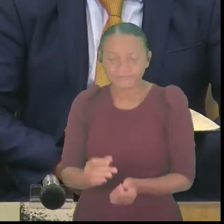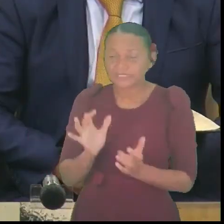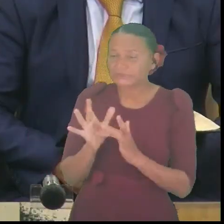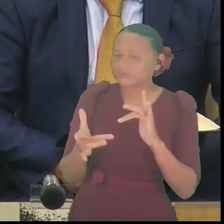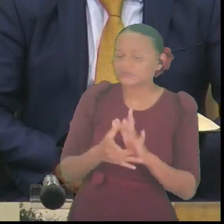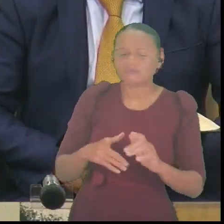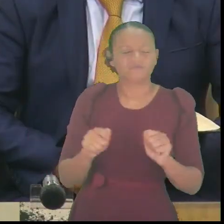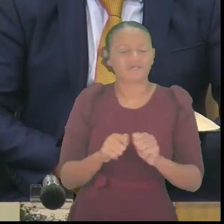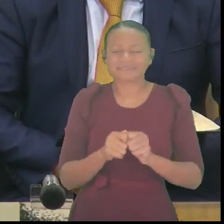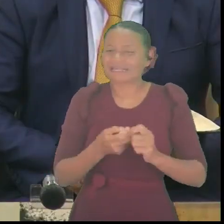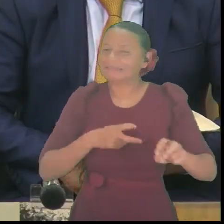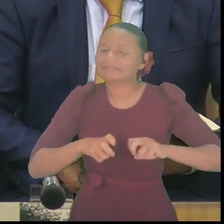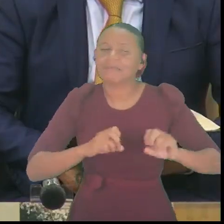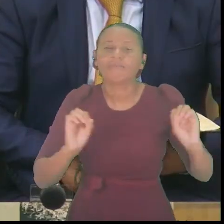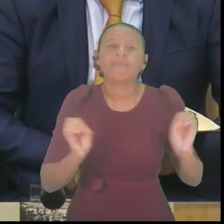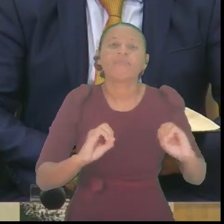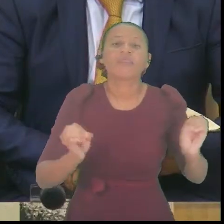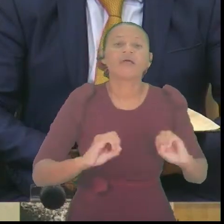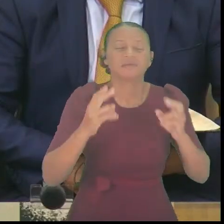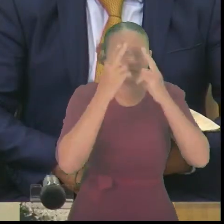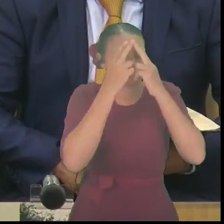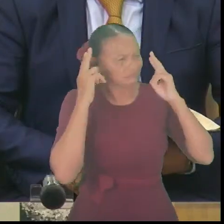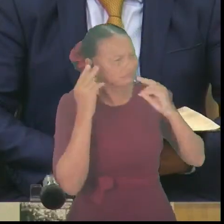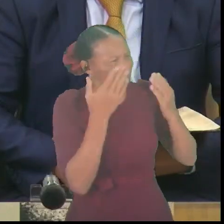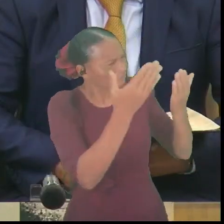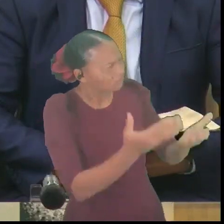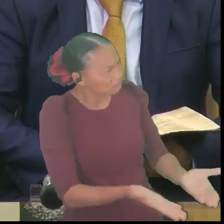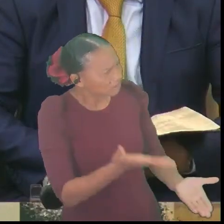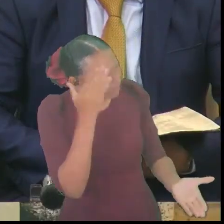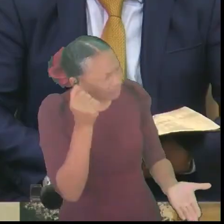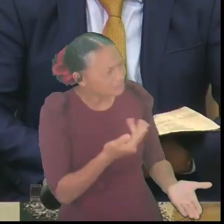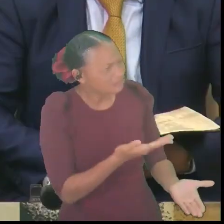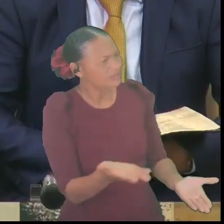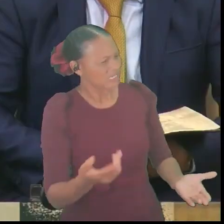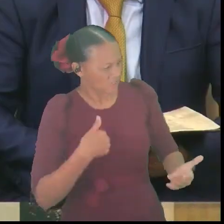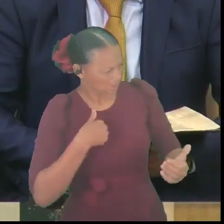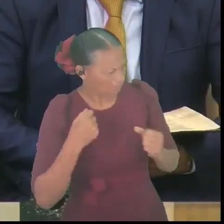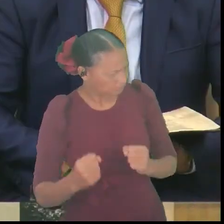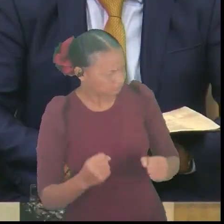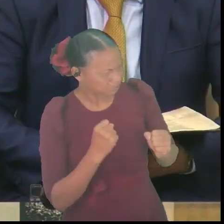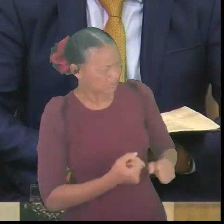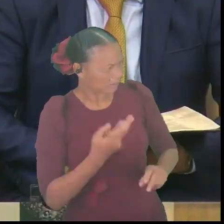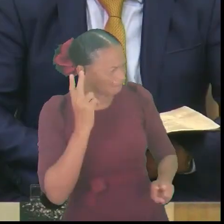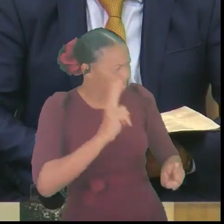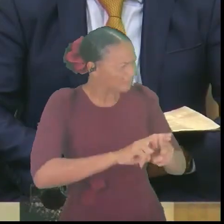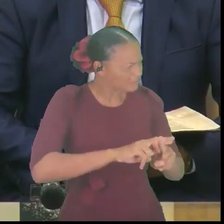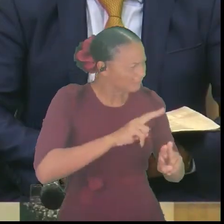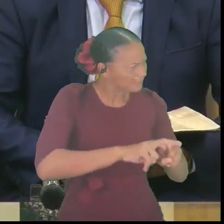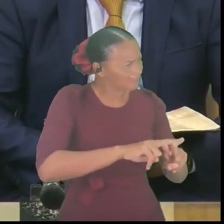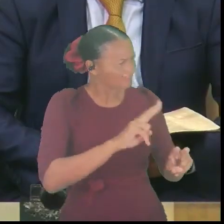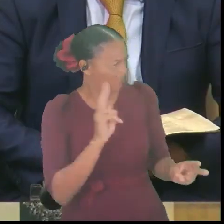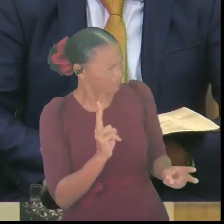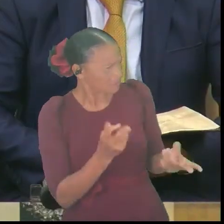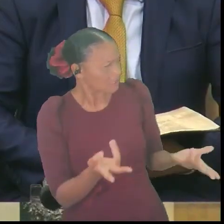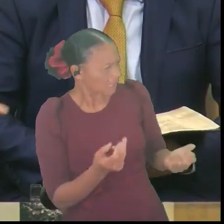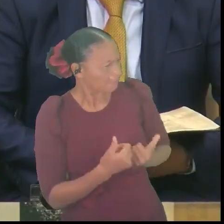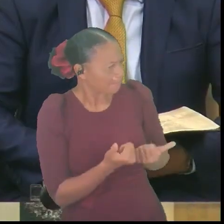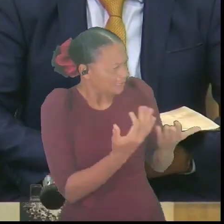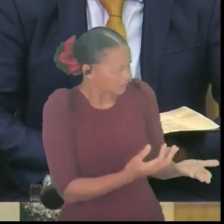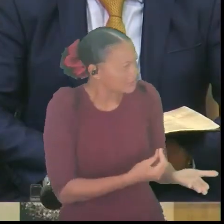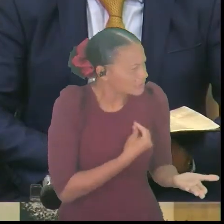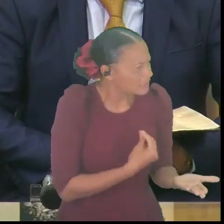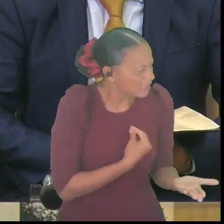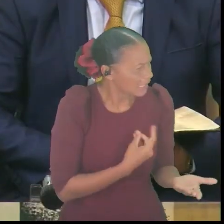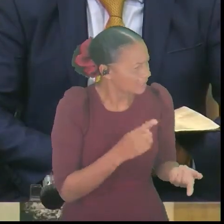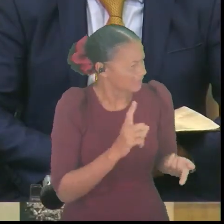fazia nenhuma ação, e Herodes olhou para ele e disse: você não sabe que eu tenho poder para te prender e para te soltar, para te dar a vida e